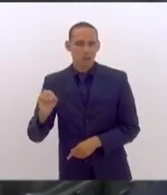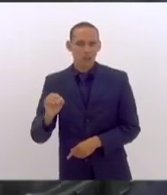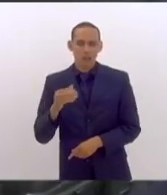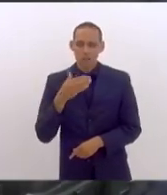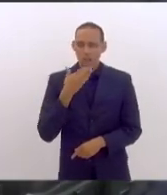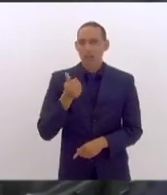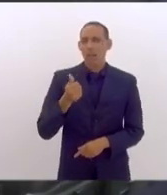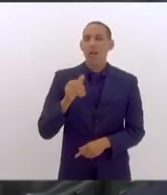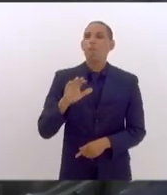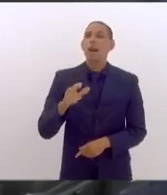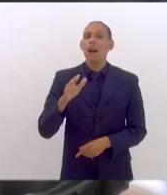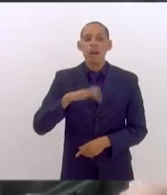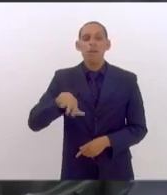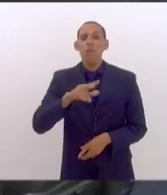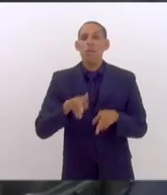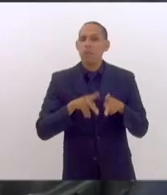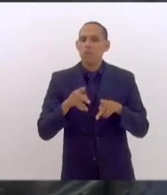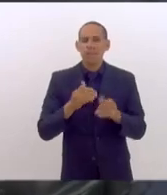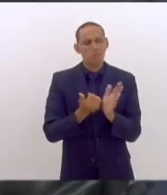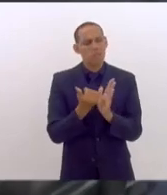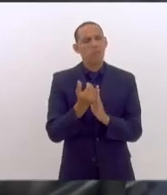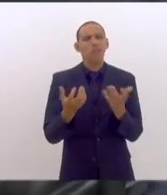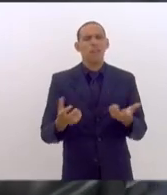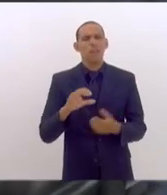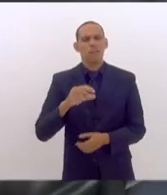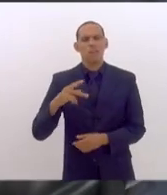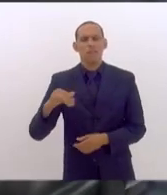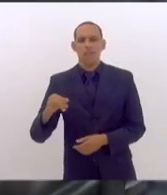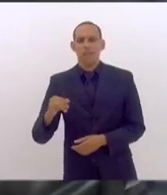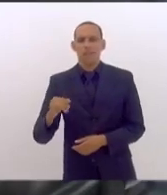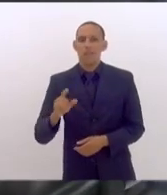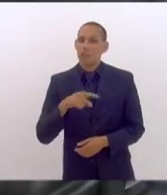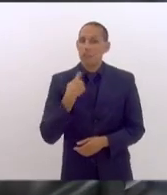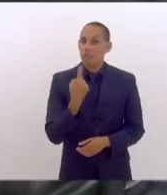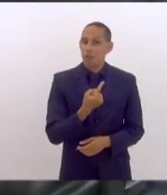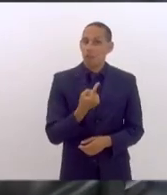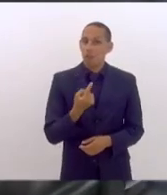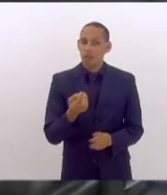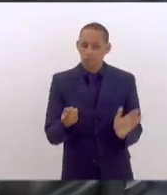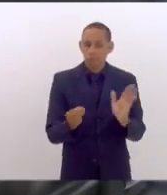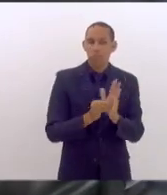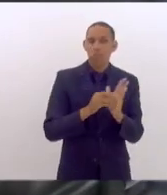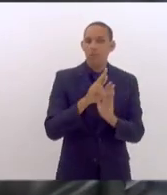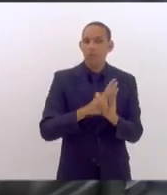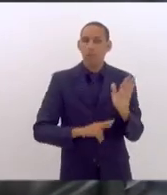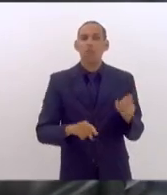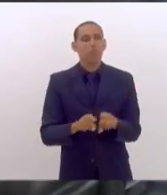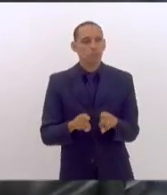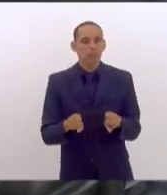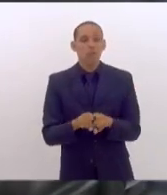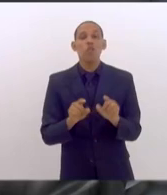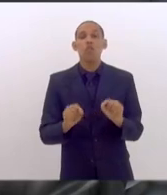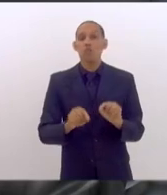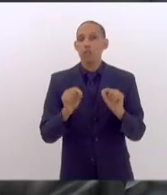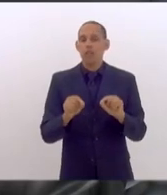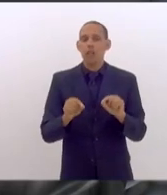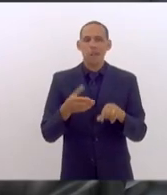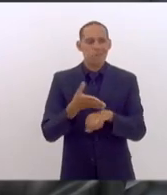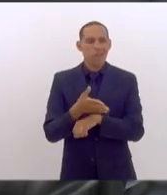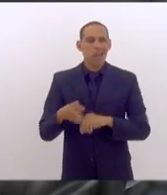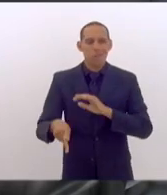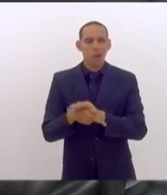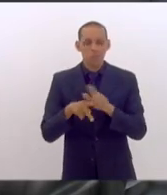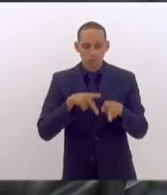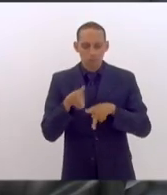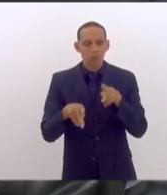avanço mais a população espera muito mais dessa CPI eu acho que nós podemos colocar nesse relatório que a participação